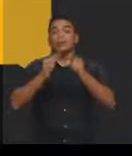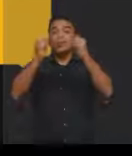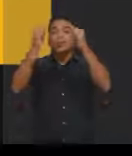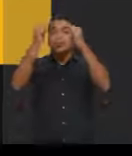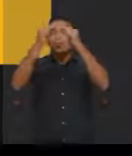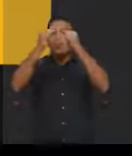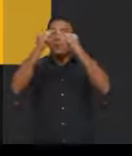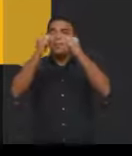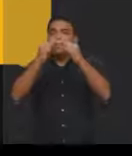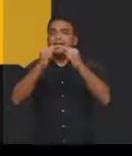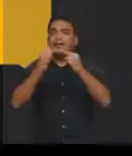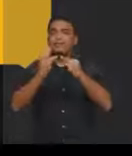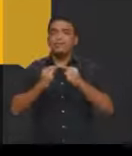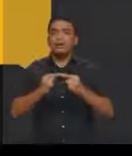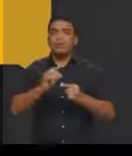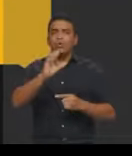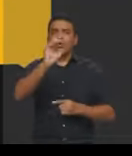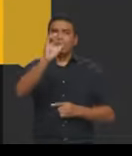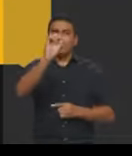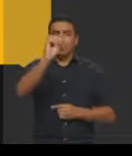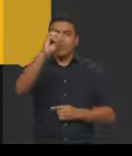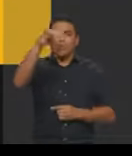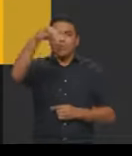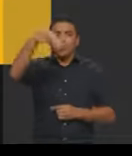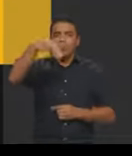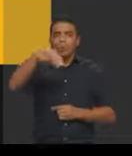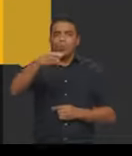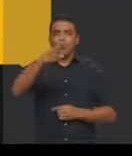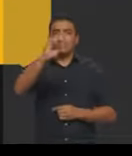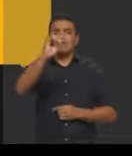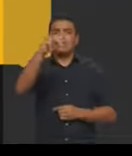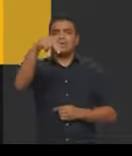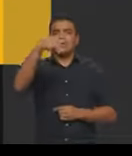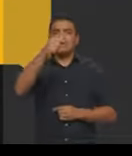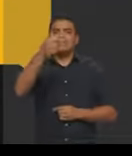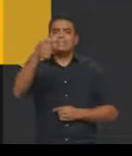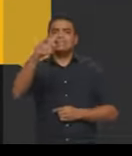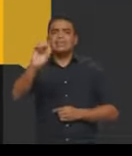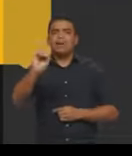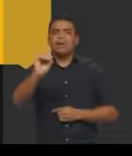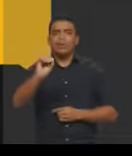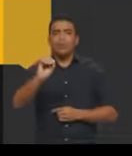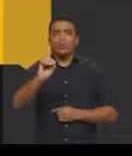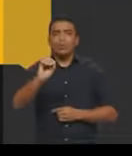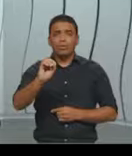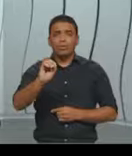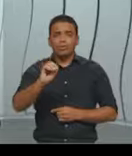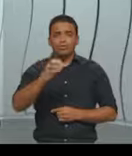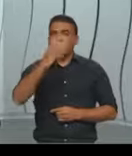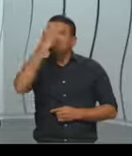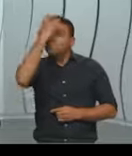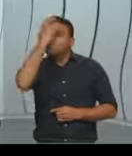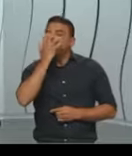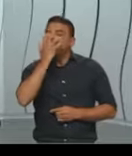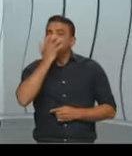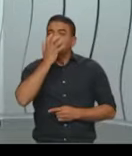Combinação. A combinação já não é tão rigorosa assim.